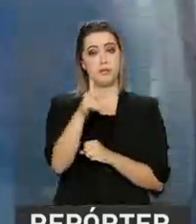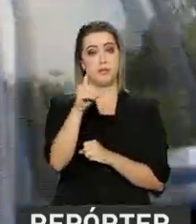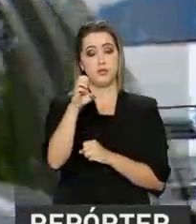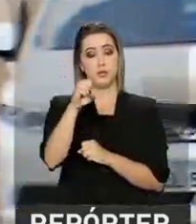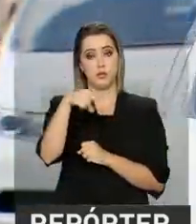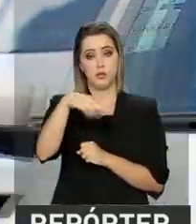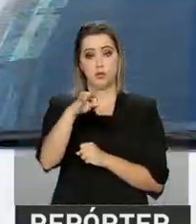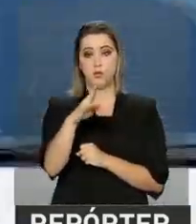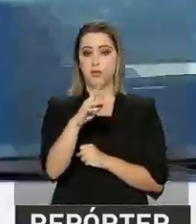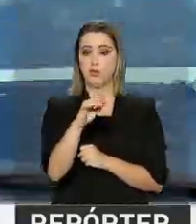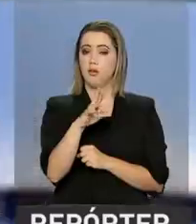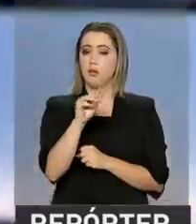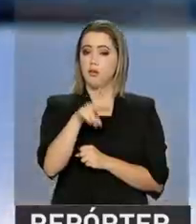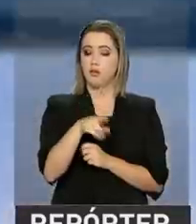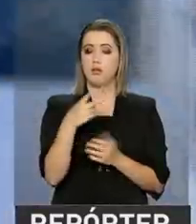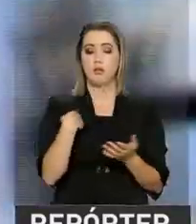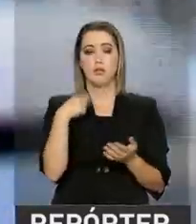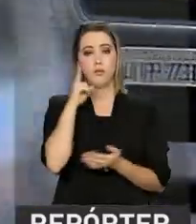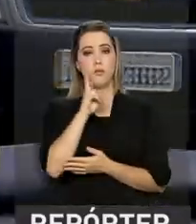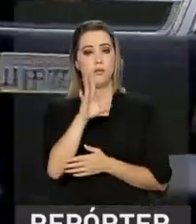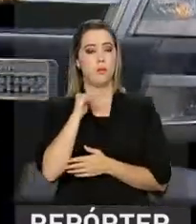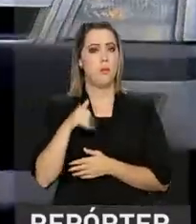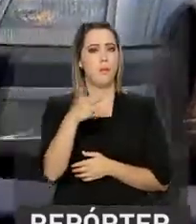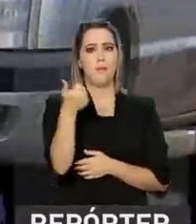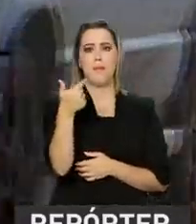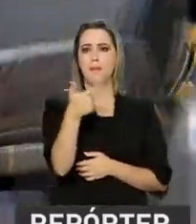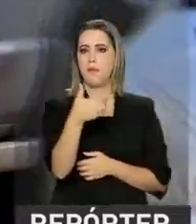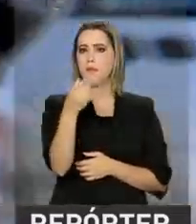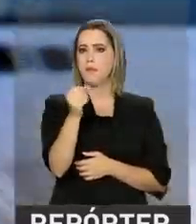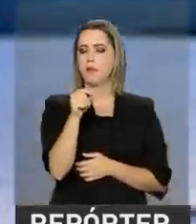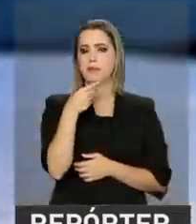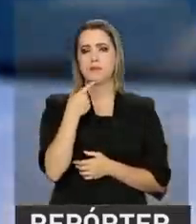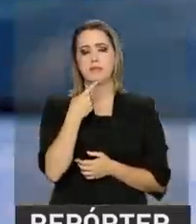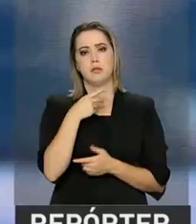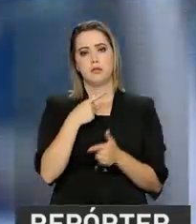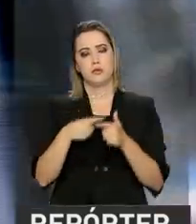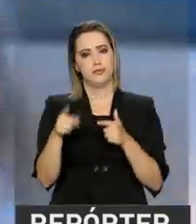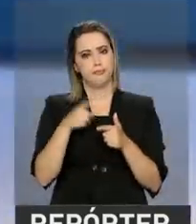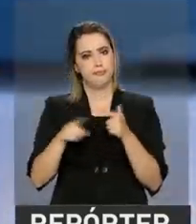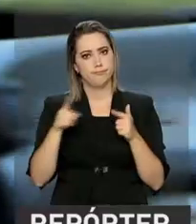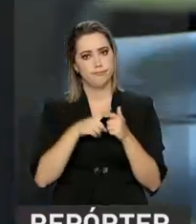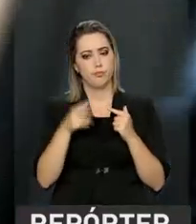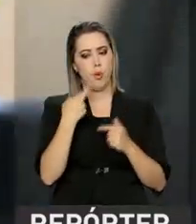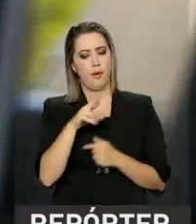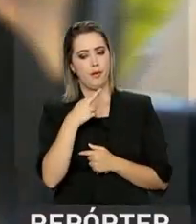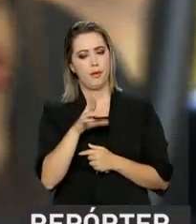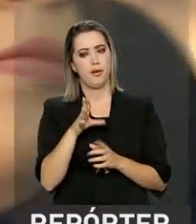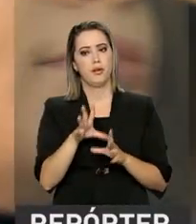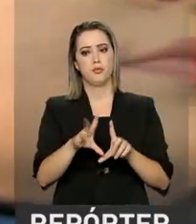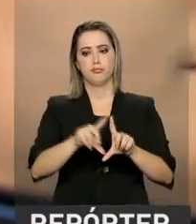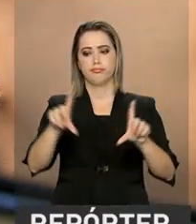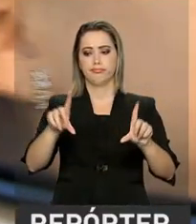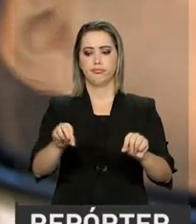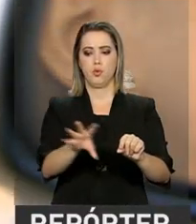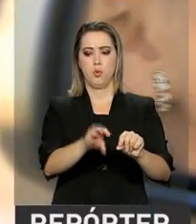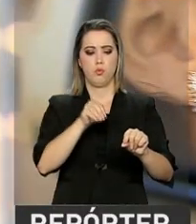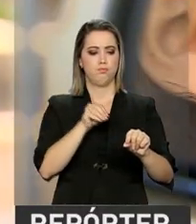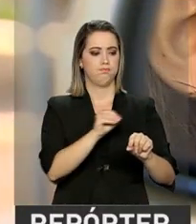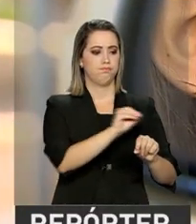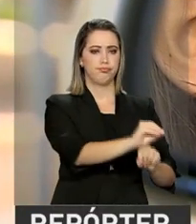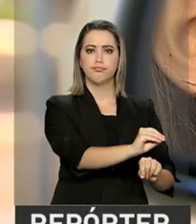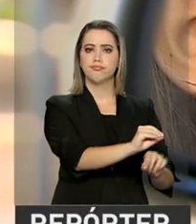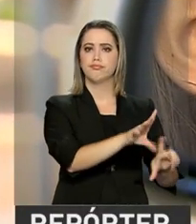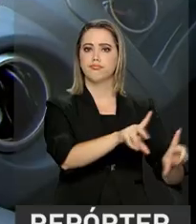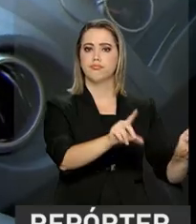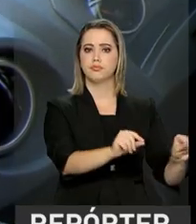de Trânsito do Distrito Federal registrou 120 queixas de placas clonadas. A estudante Monalisa faz parte